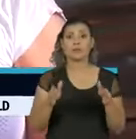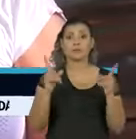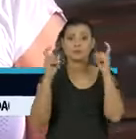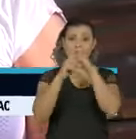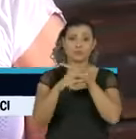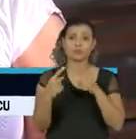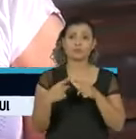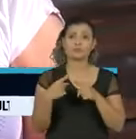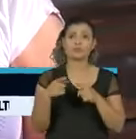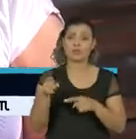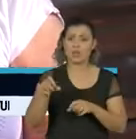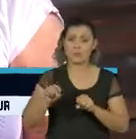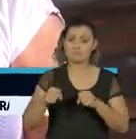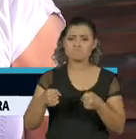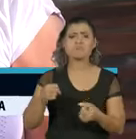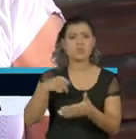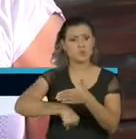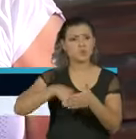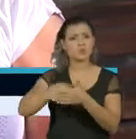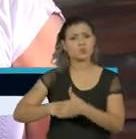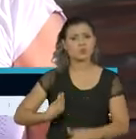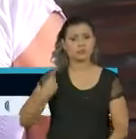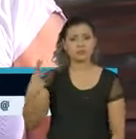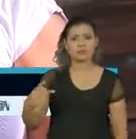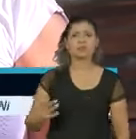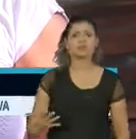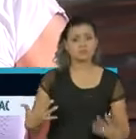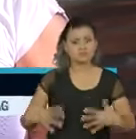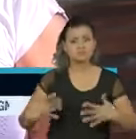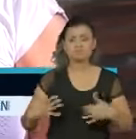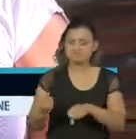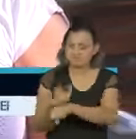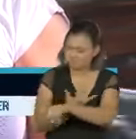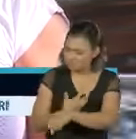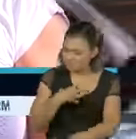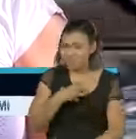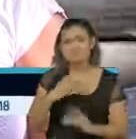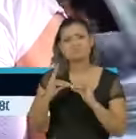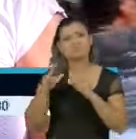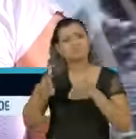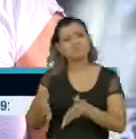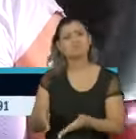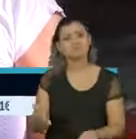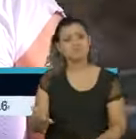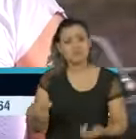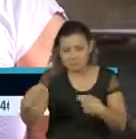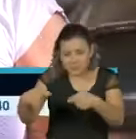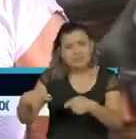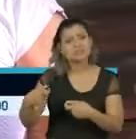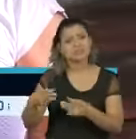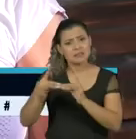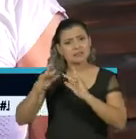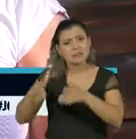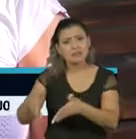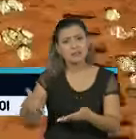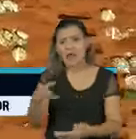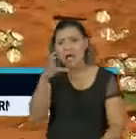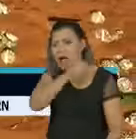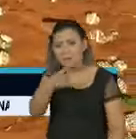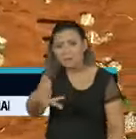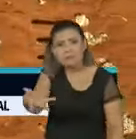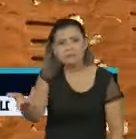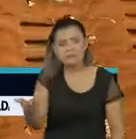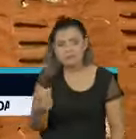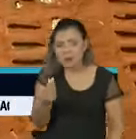ele foi um guerreiro, ele lutou pela vida dele para não ter um velório, entendeu? Para ter que enterrar às pressas.